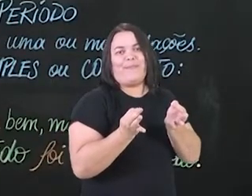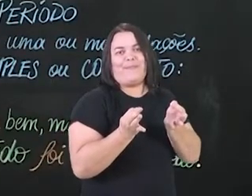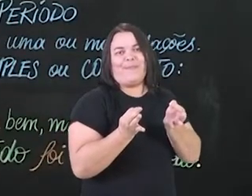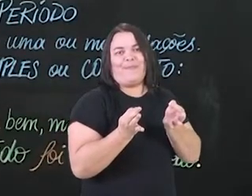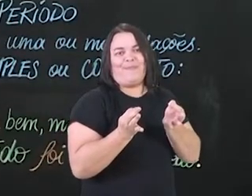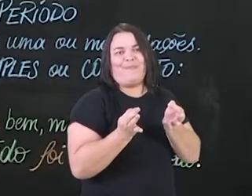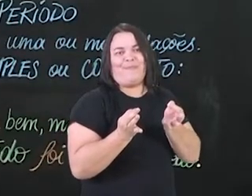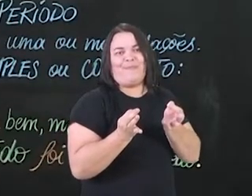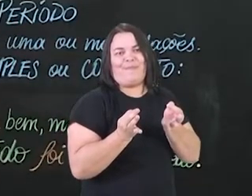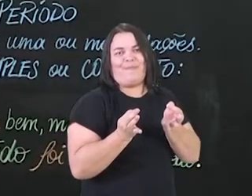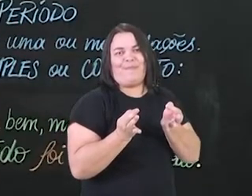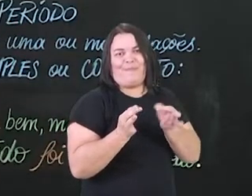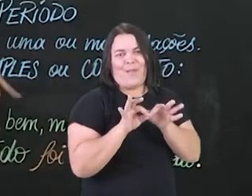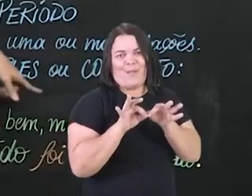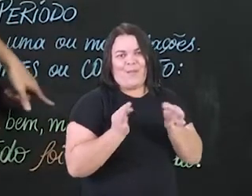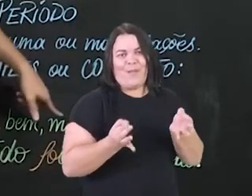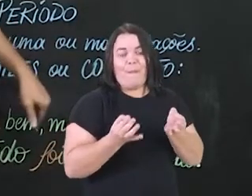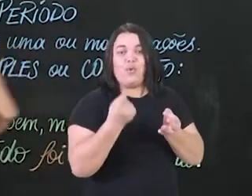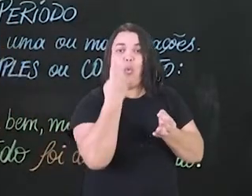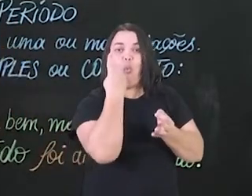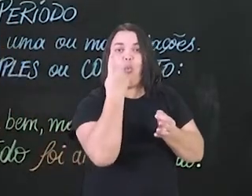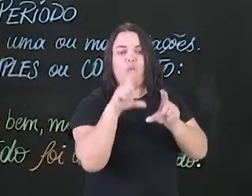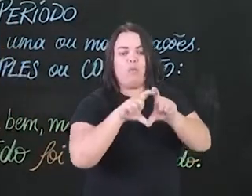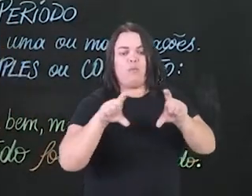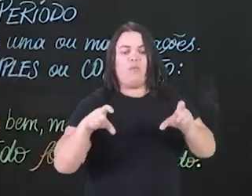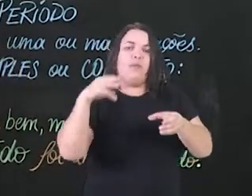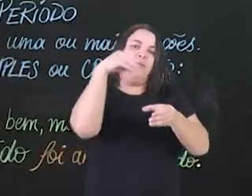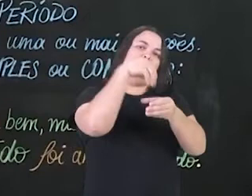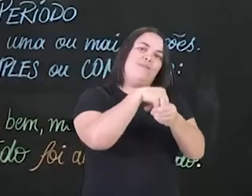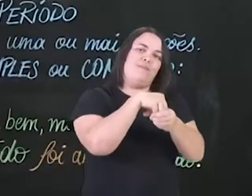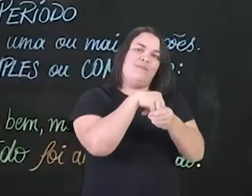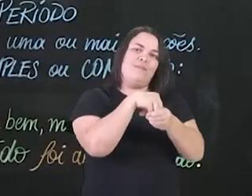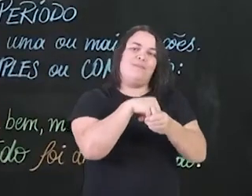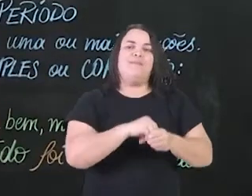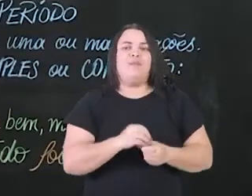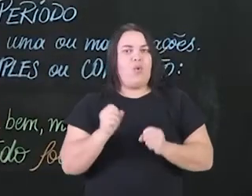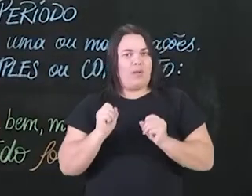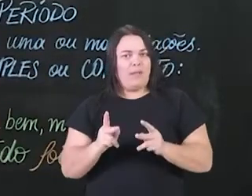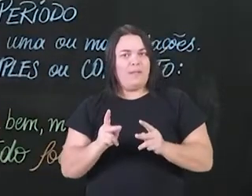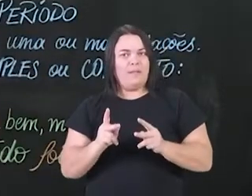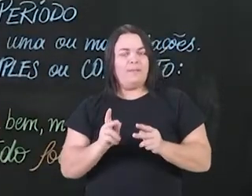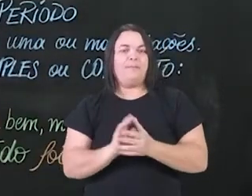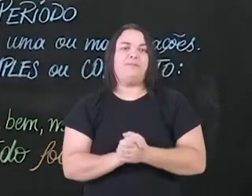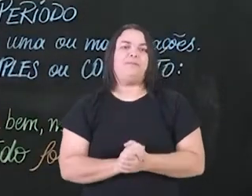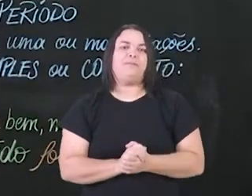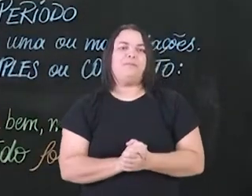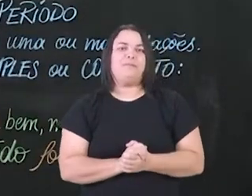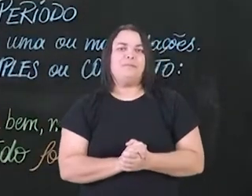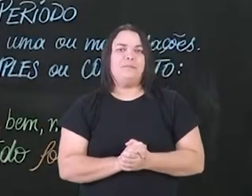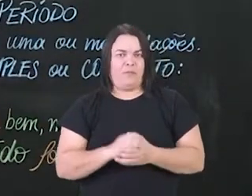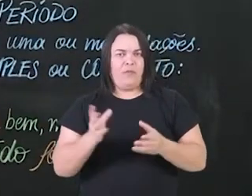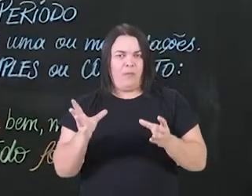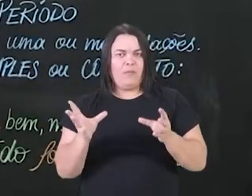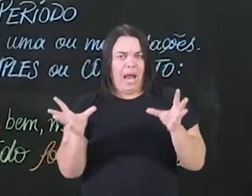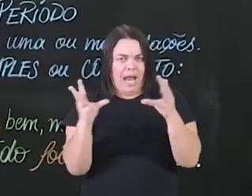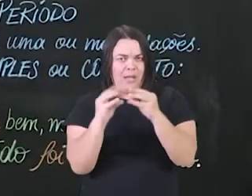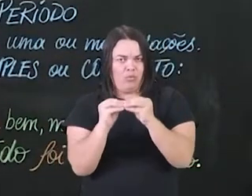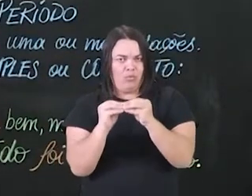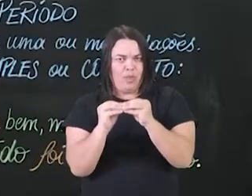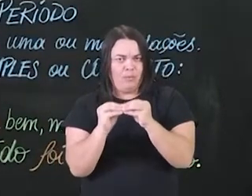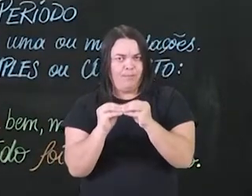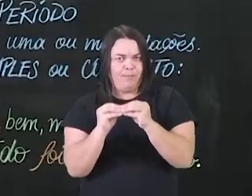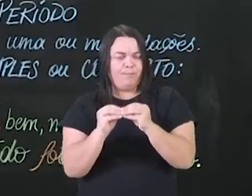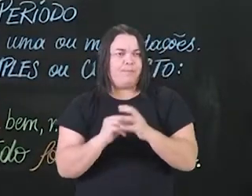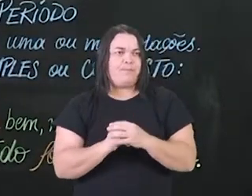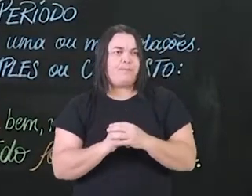porque o simples é o que contém apenas uma oração, ok? Então, vamos recapitular para ver se ficou